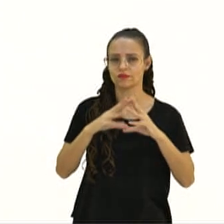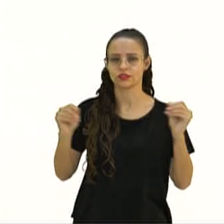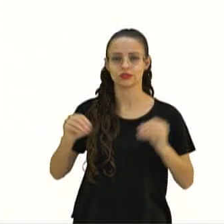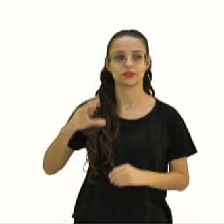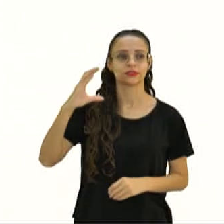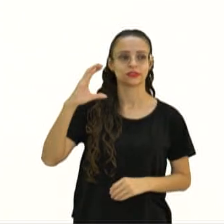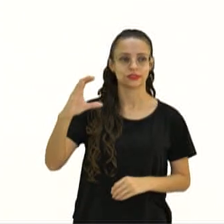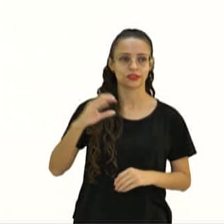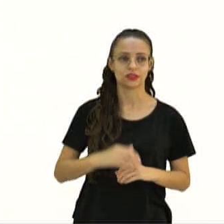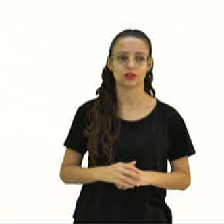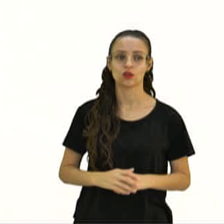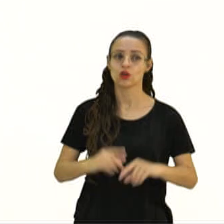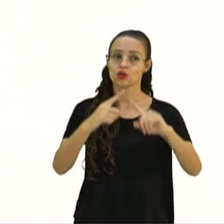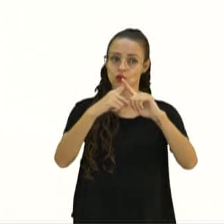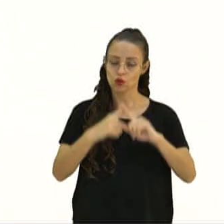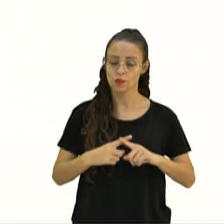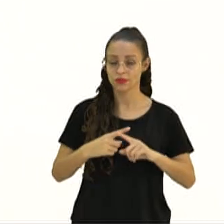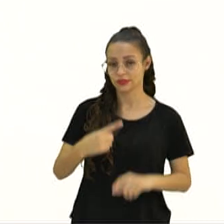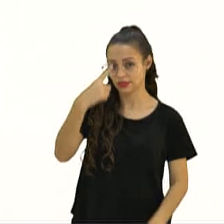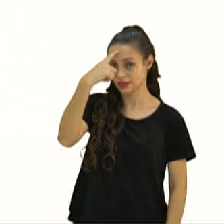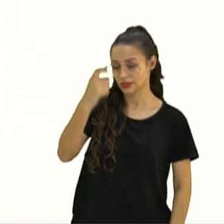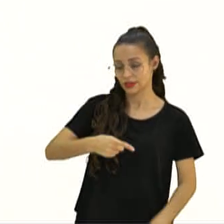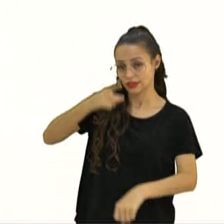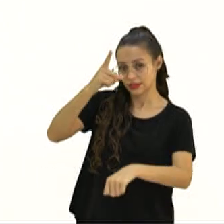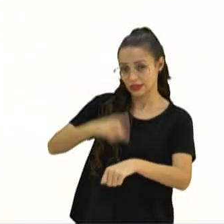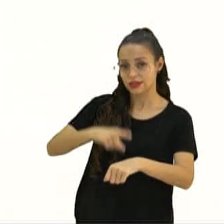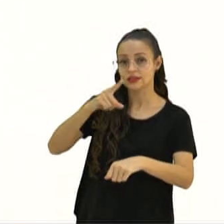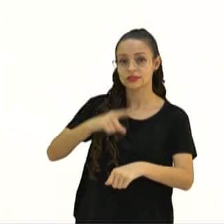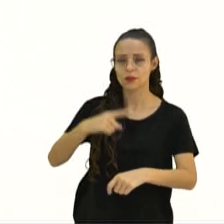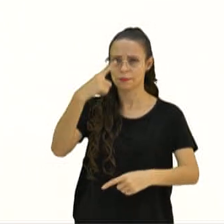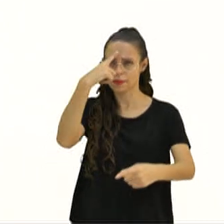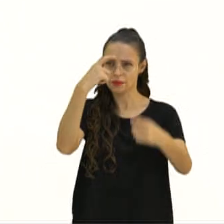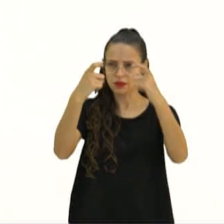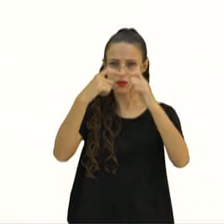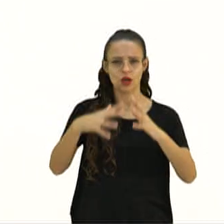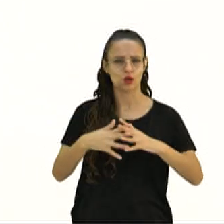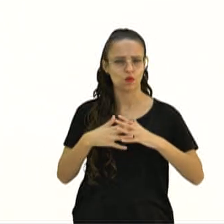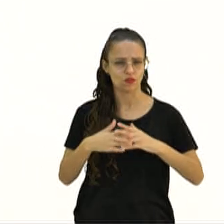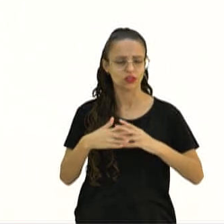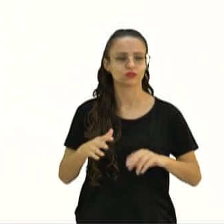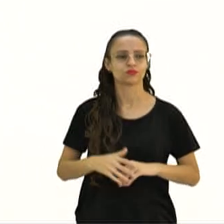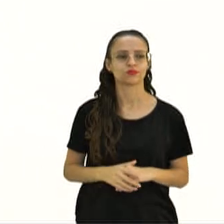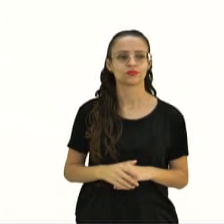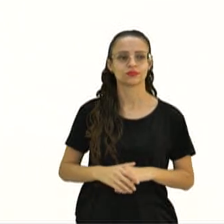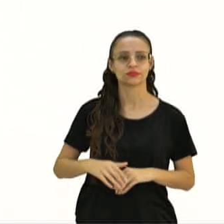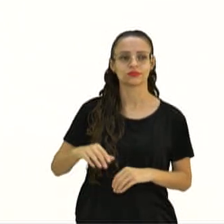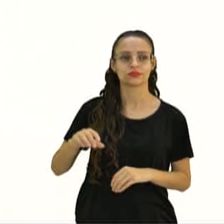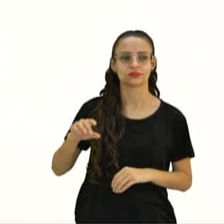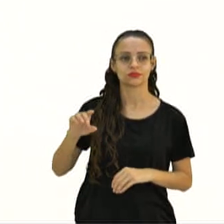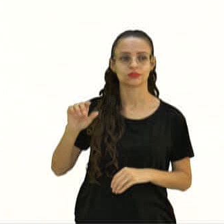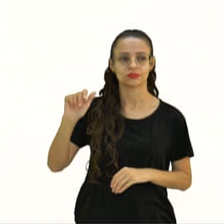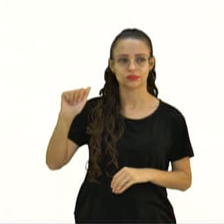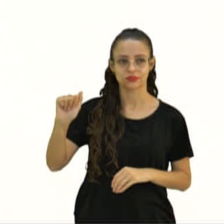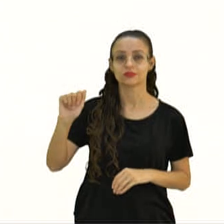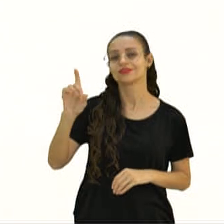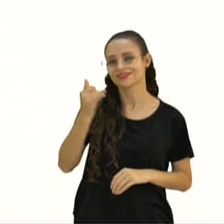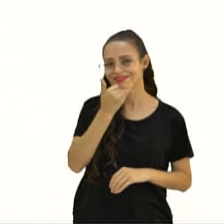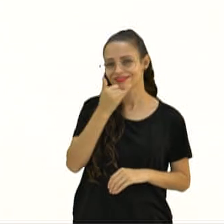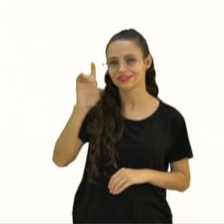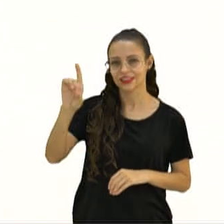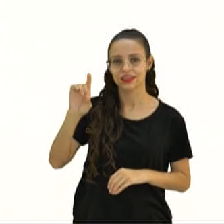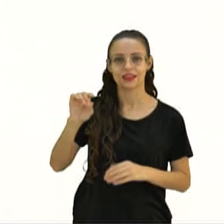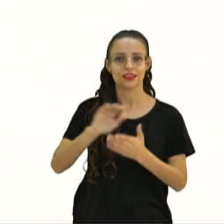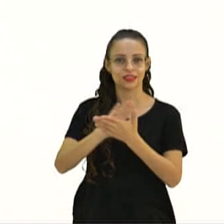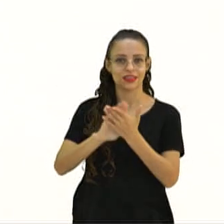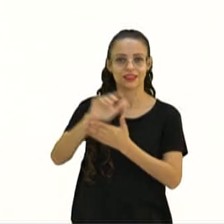C, competição, improvisação e criação de conflitos, ou letra D, nenhuma das